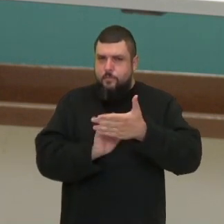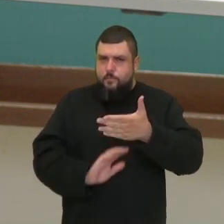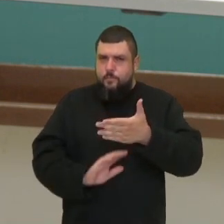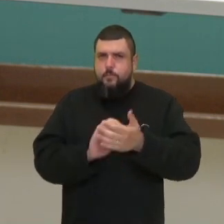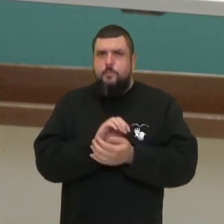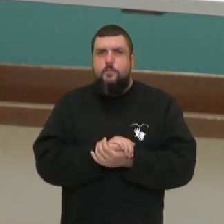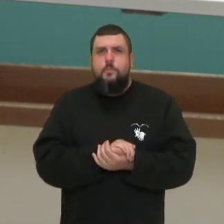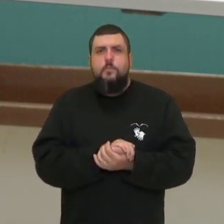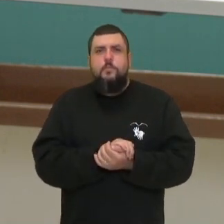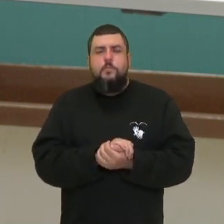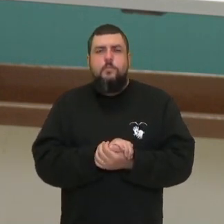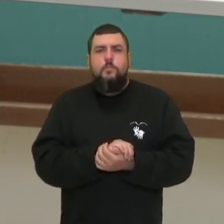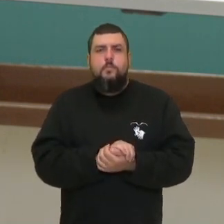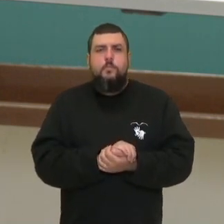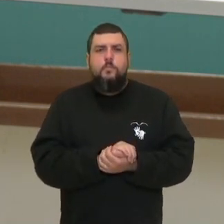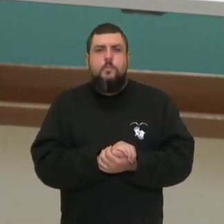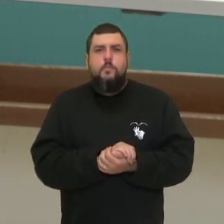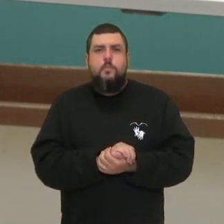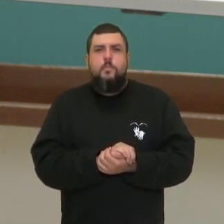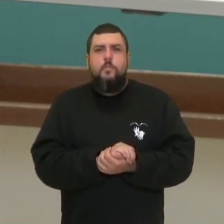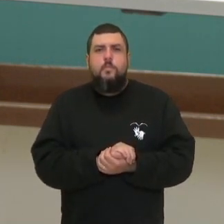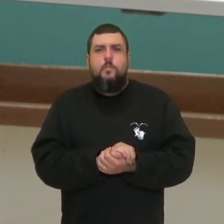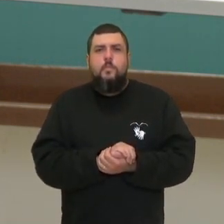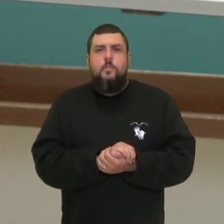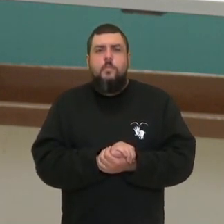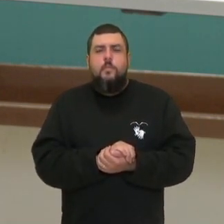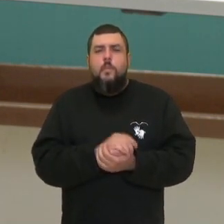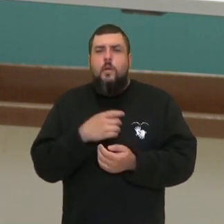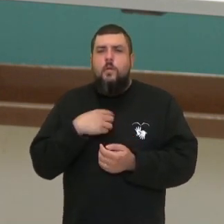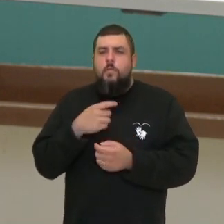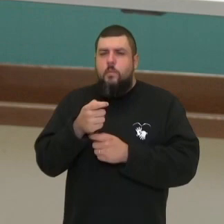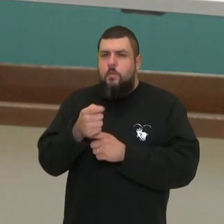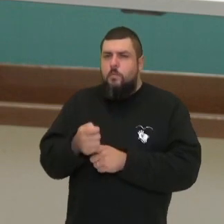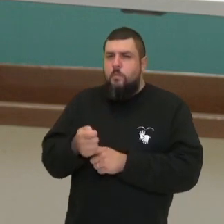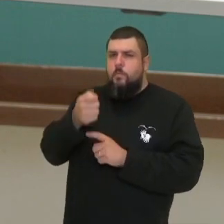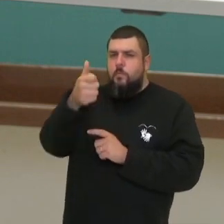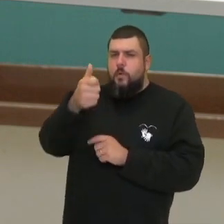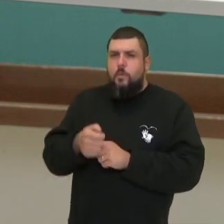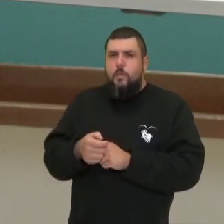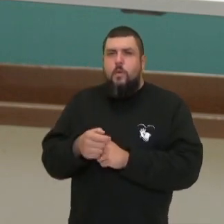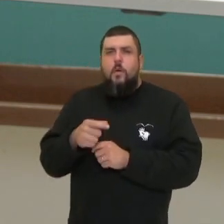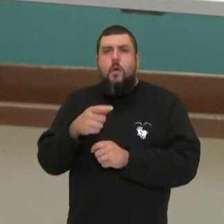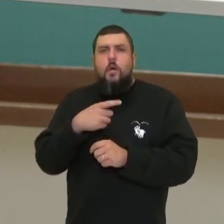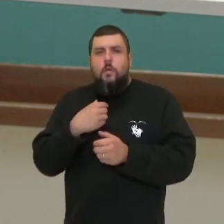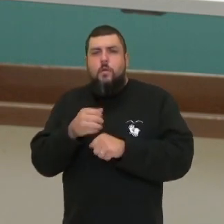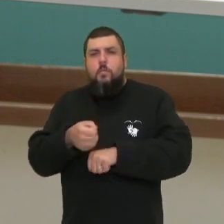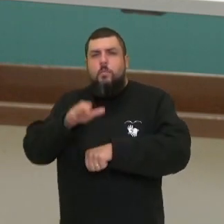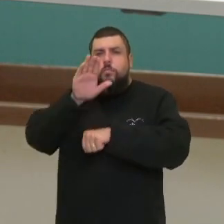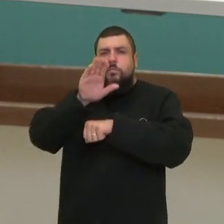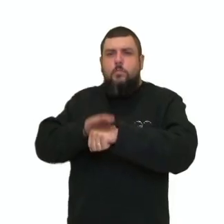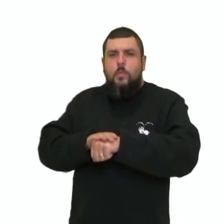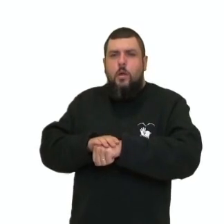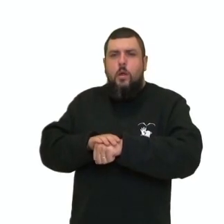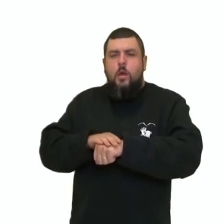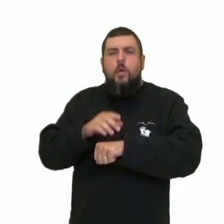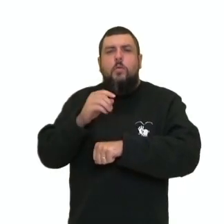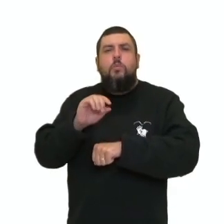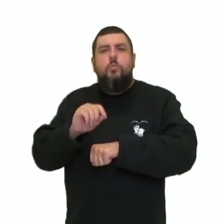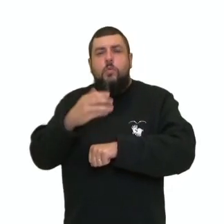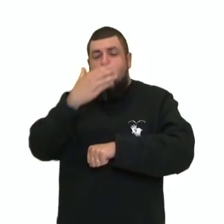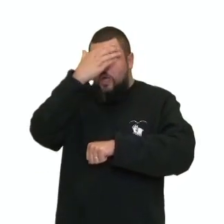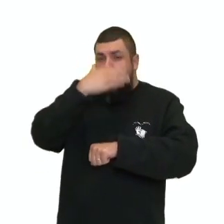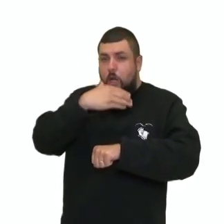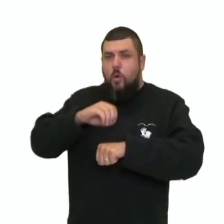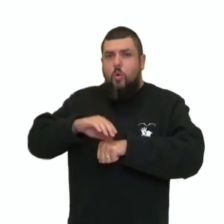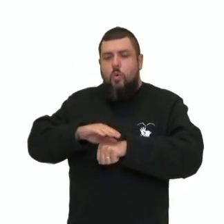Ao lançarmos uma moeda, temos dois resultados possíveis, cara ou coroa. Se lançarmos duas